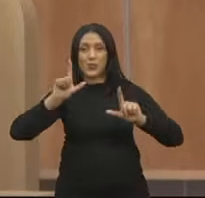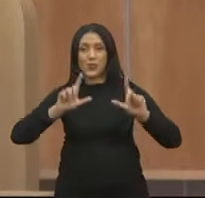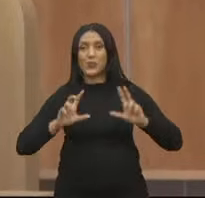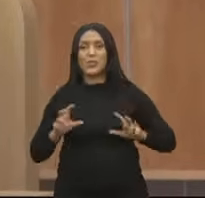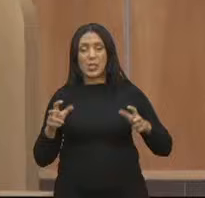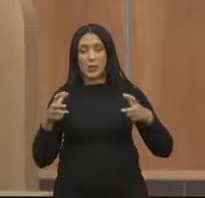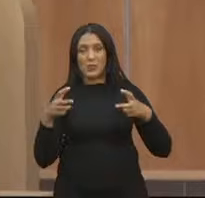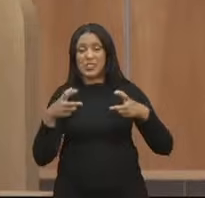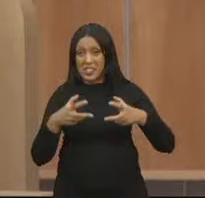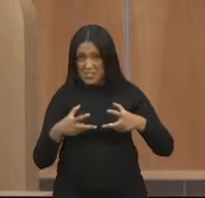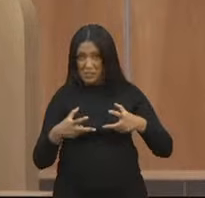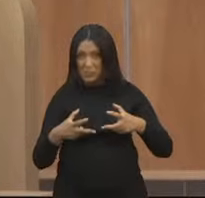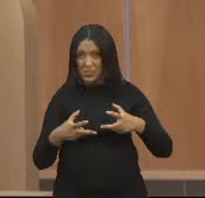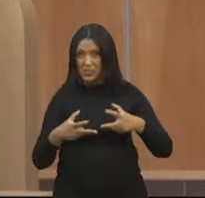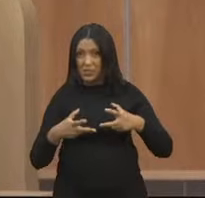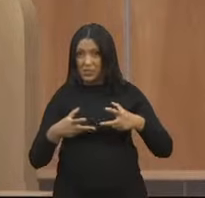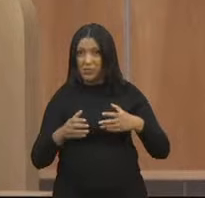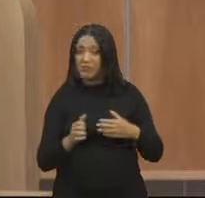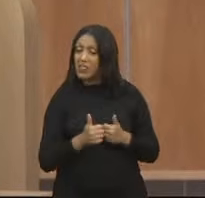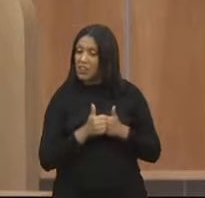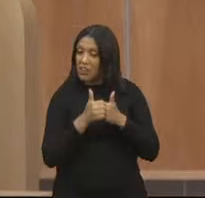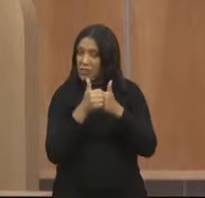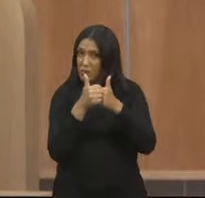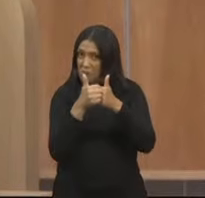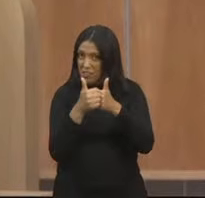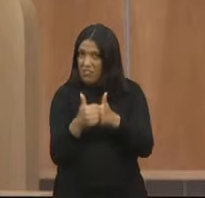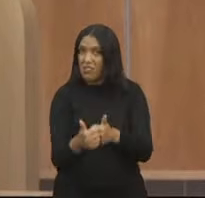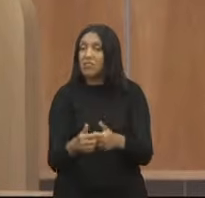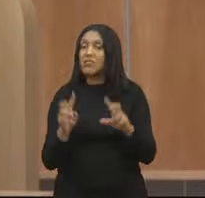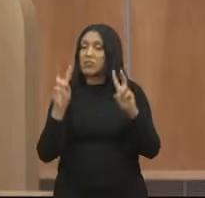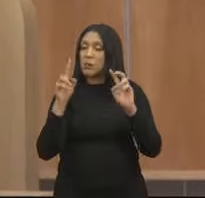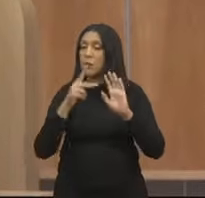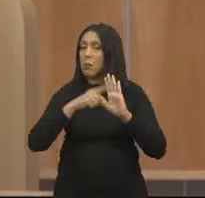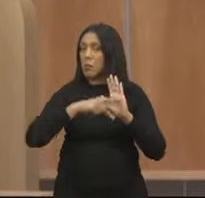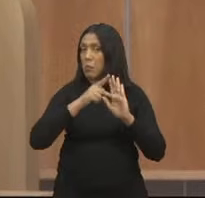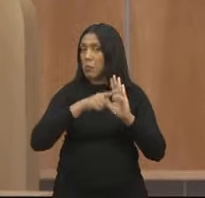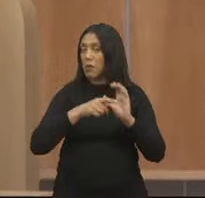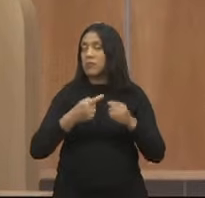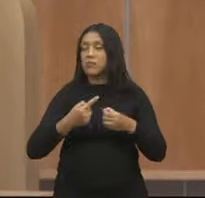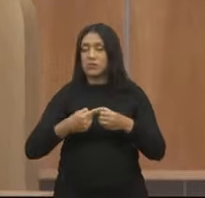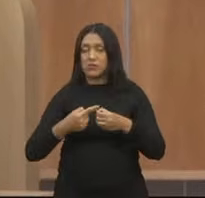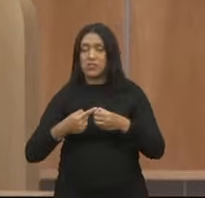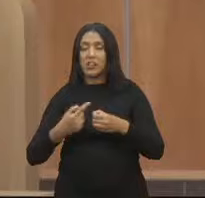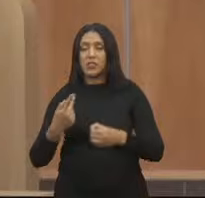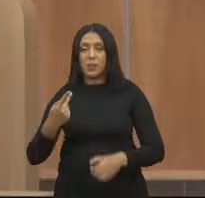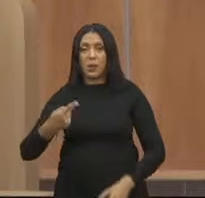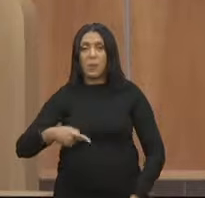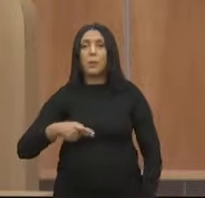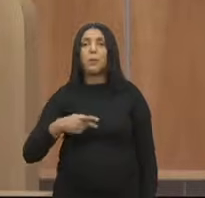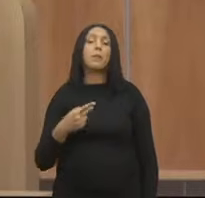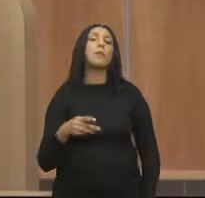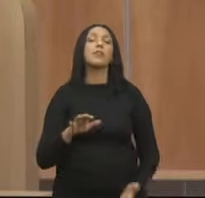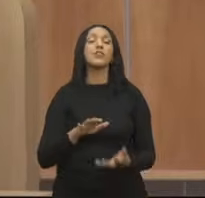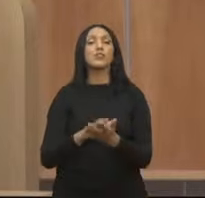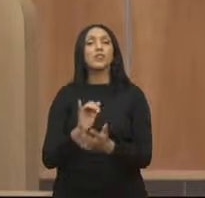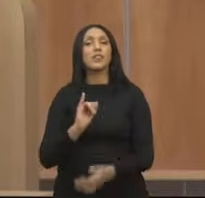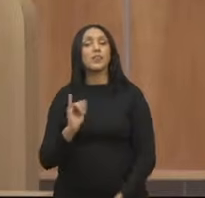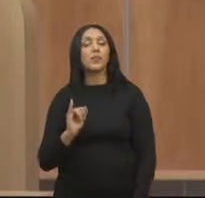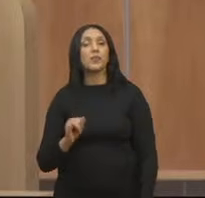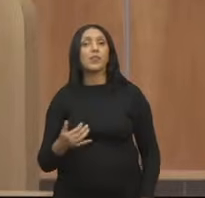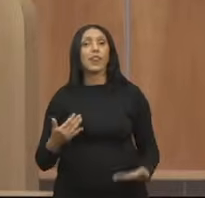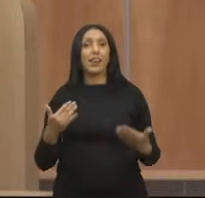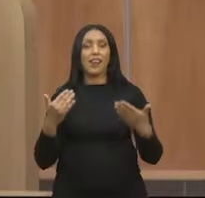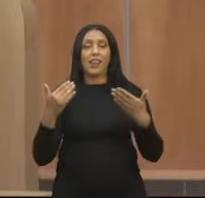Jacareí. E esse é um momento especial, um momento em que nós votaremos em segundo turno o plano plurianual. Como foi